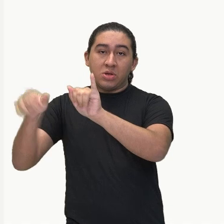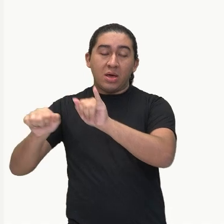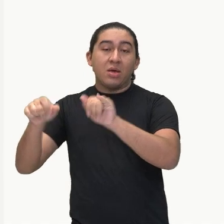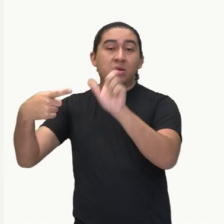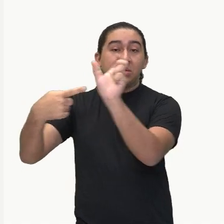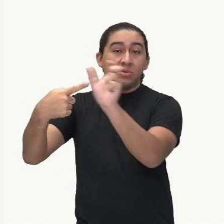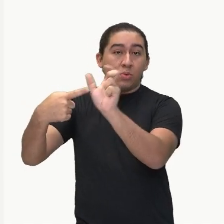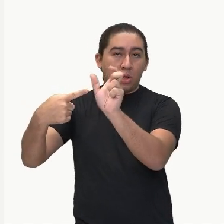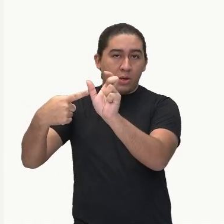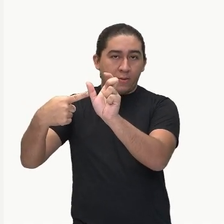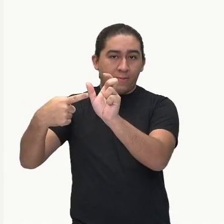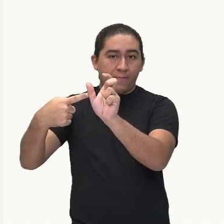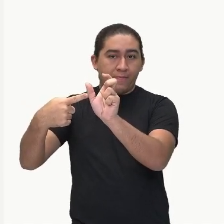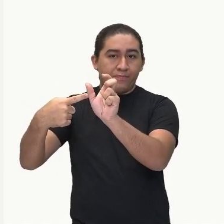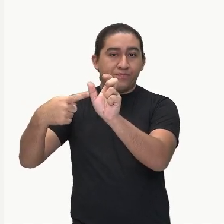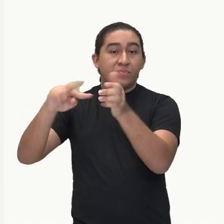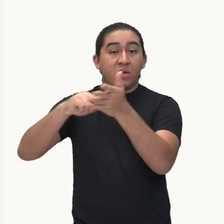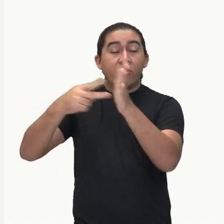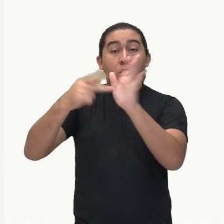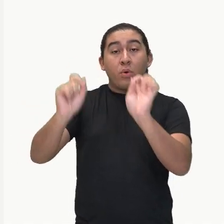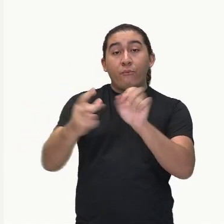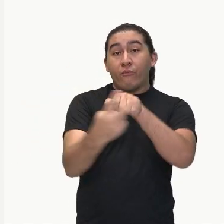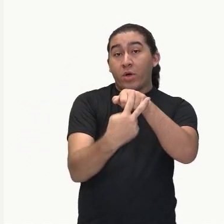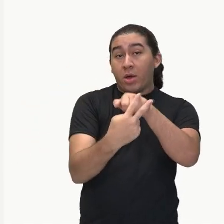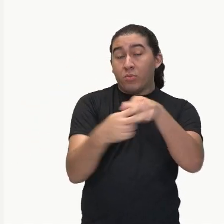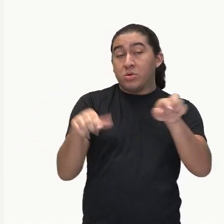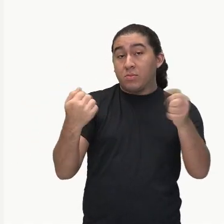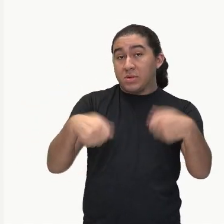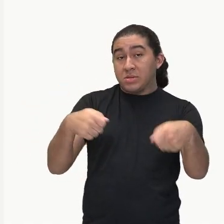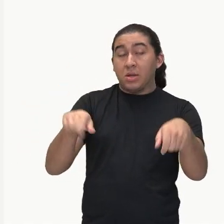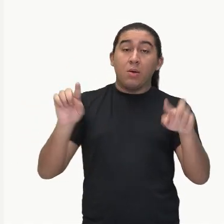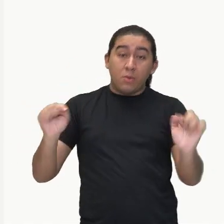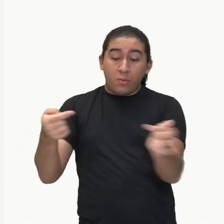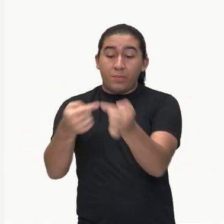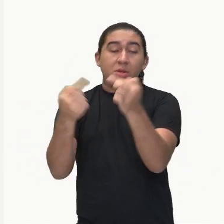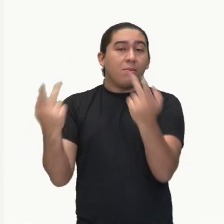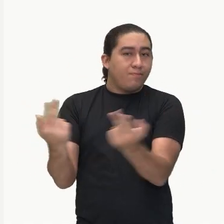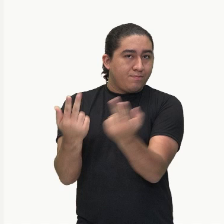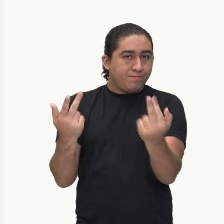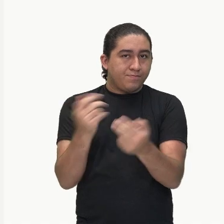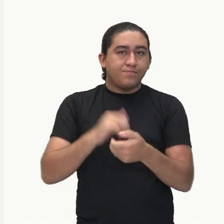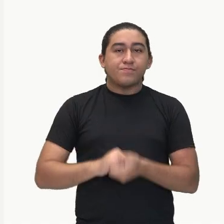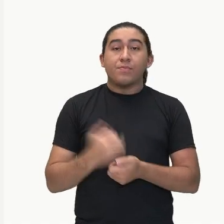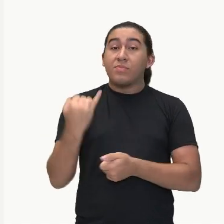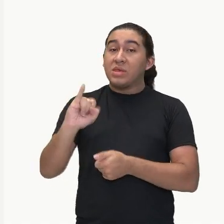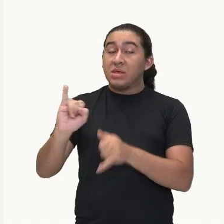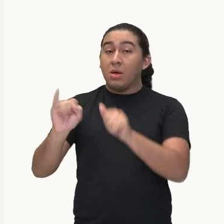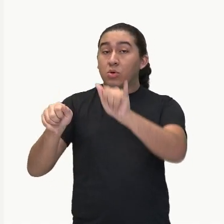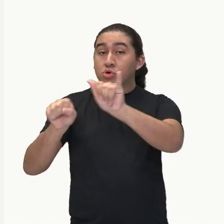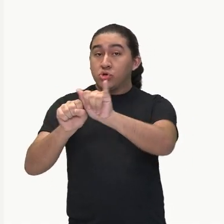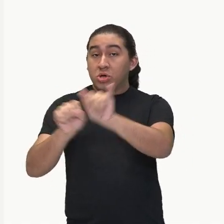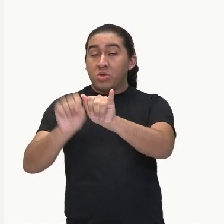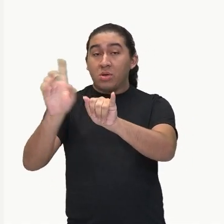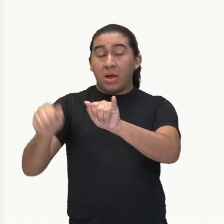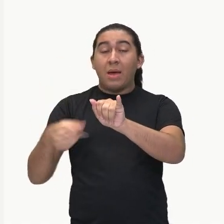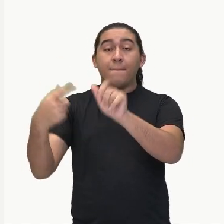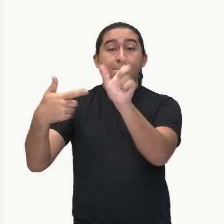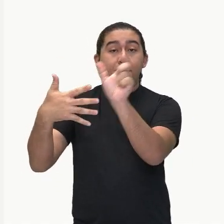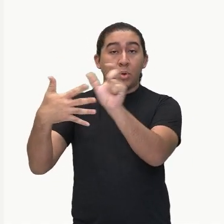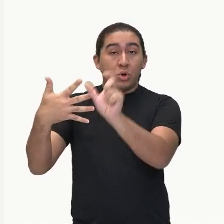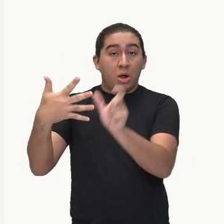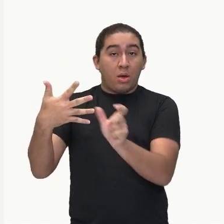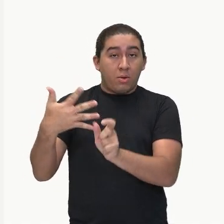singular, o verbo também deve estar. Quando o sujeito estiver no plural,